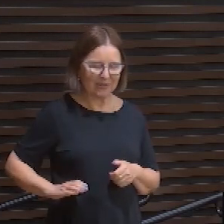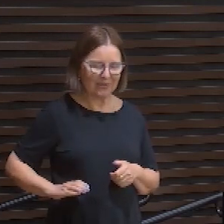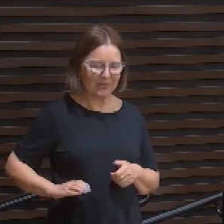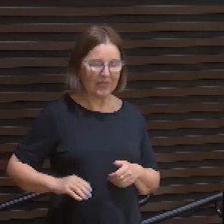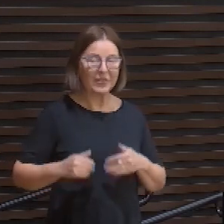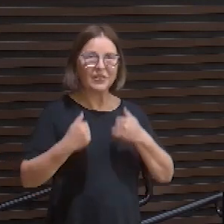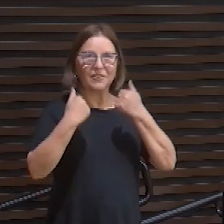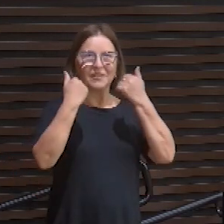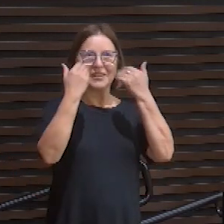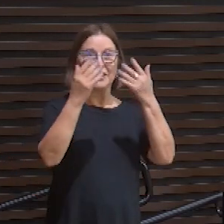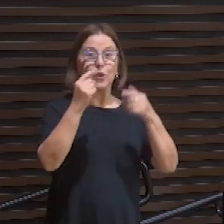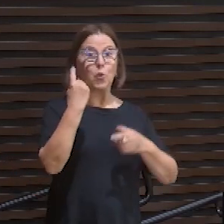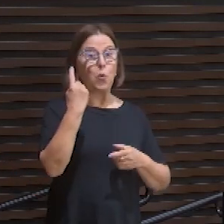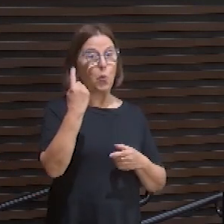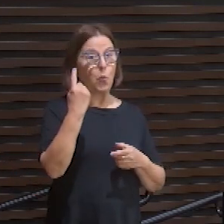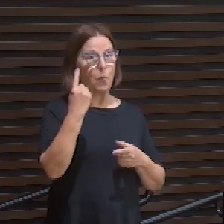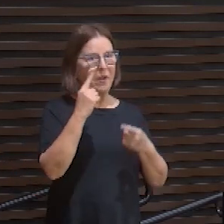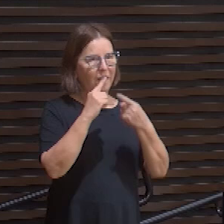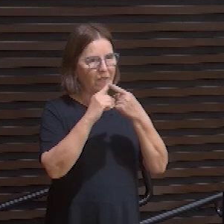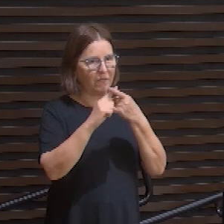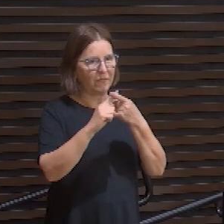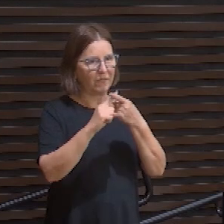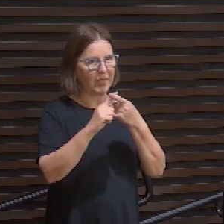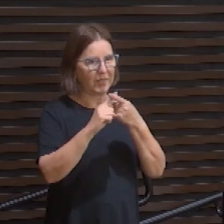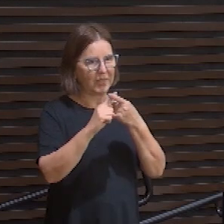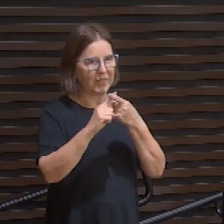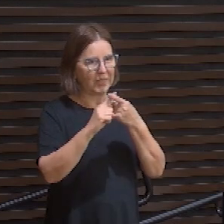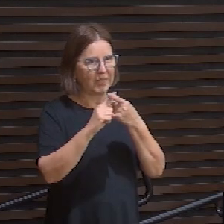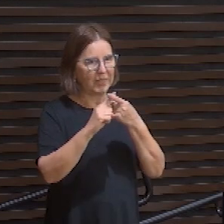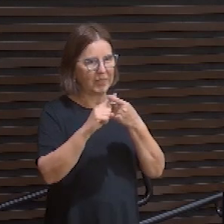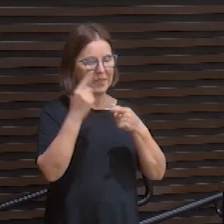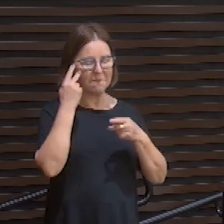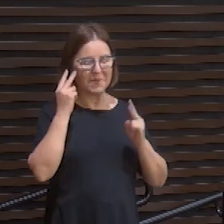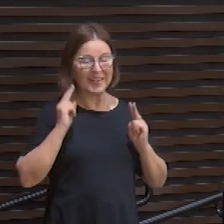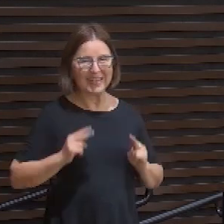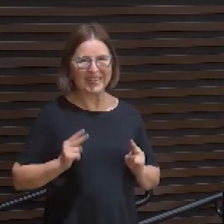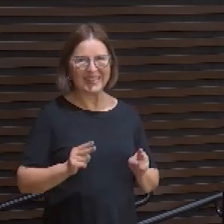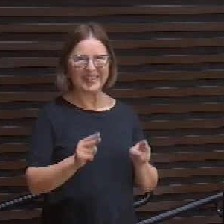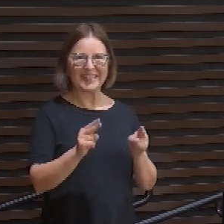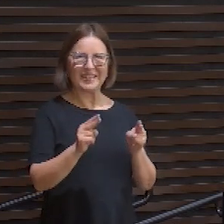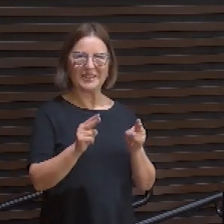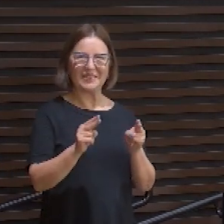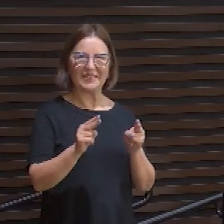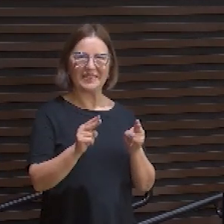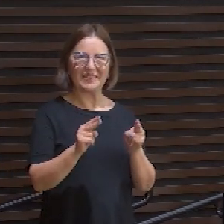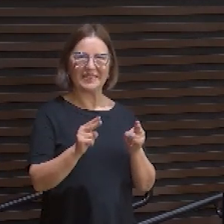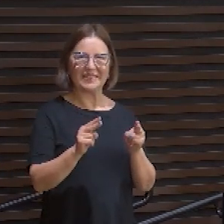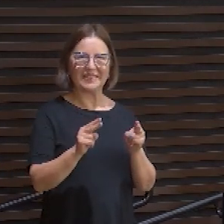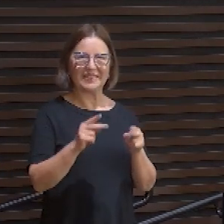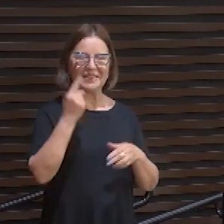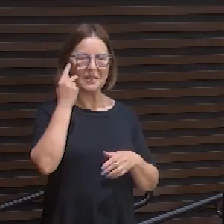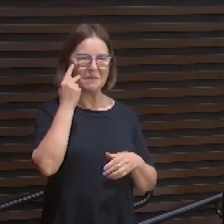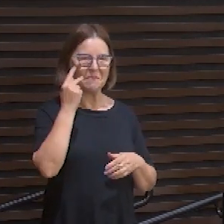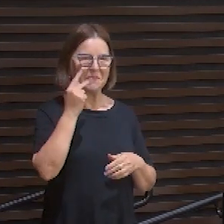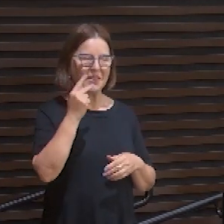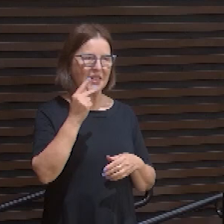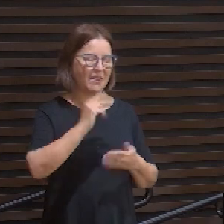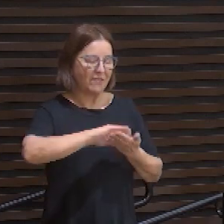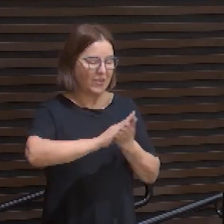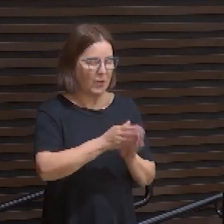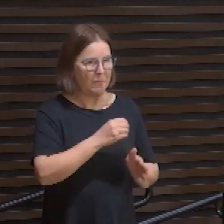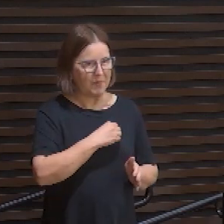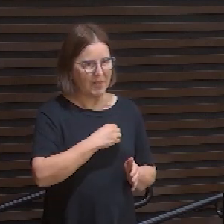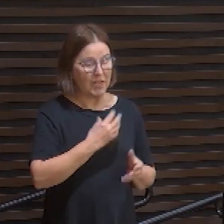oferecido uma vez para sempre, para tirar os pecados